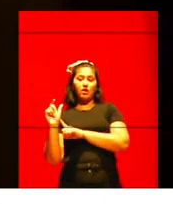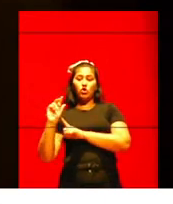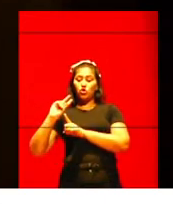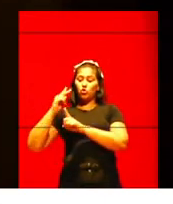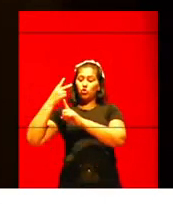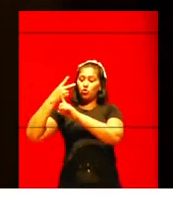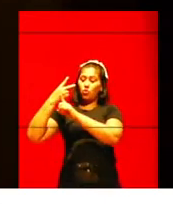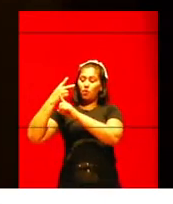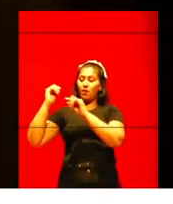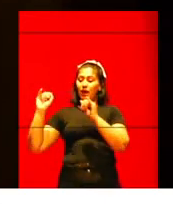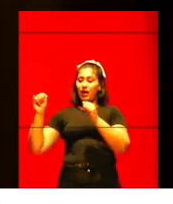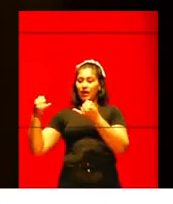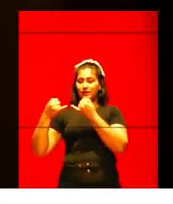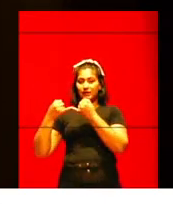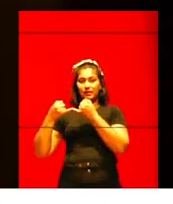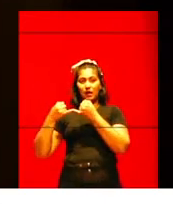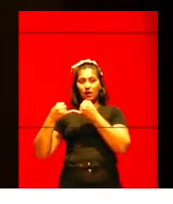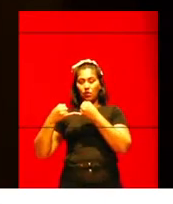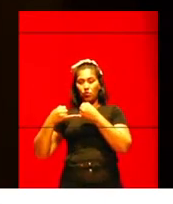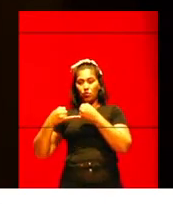Dupla ligação, só dupla?